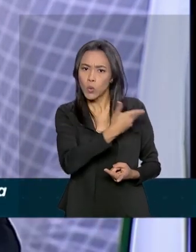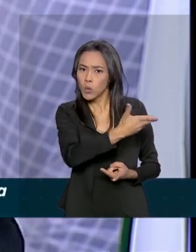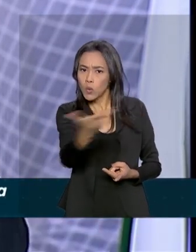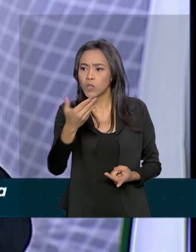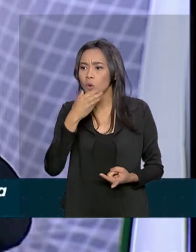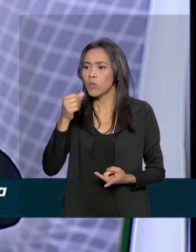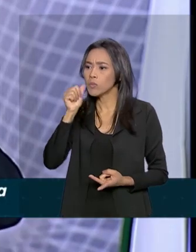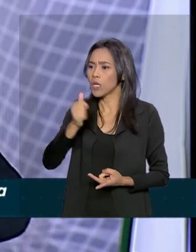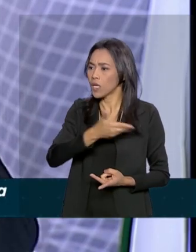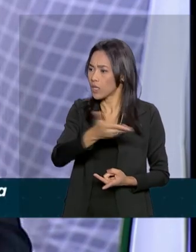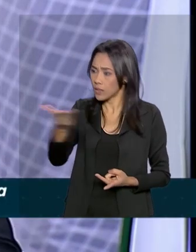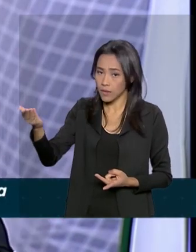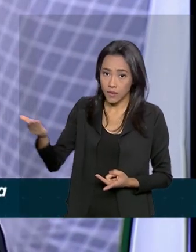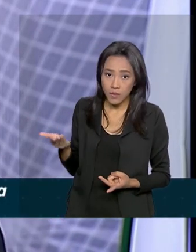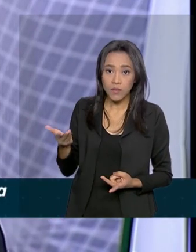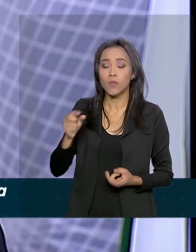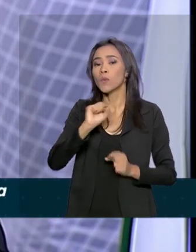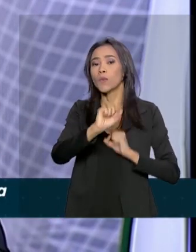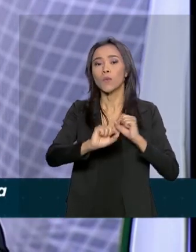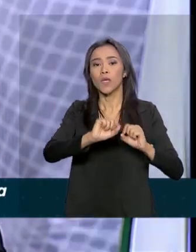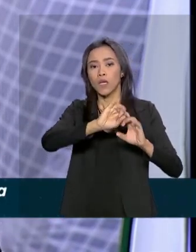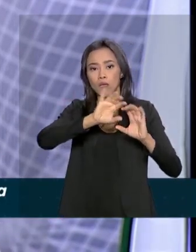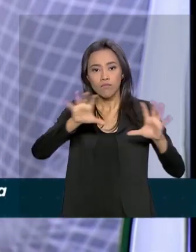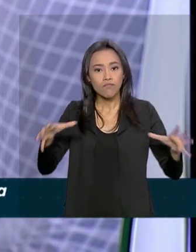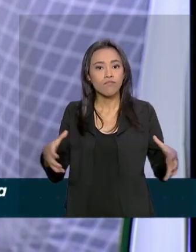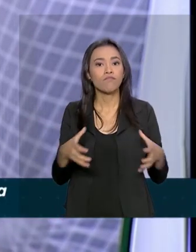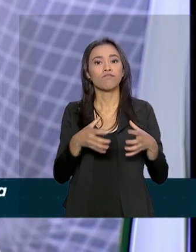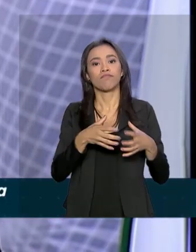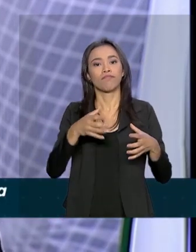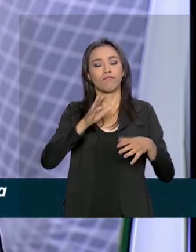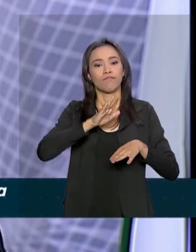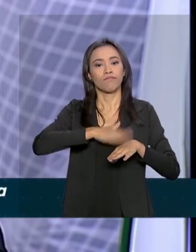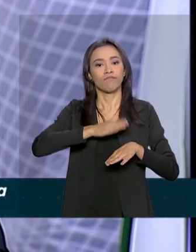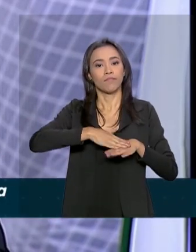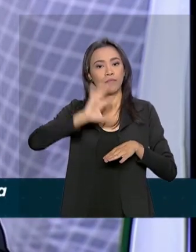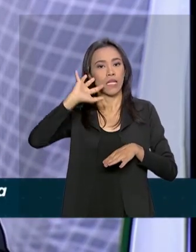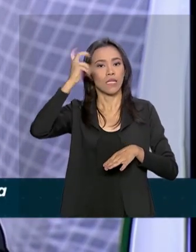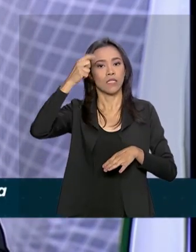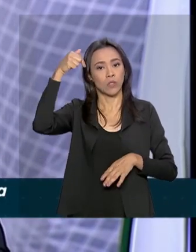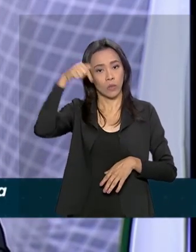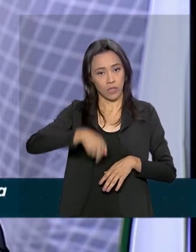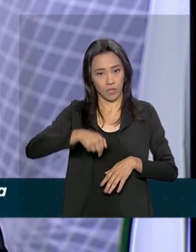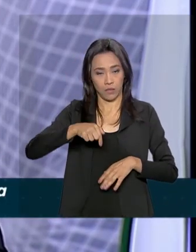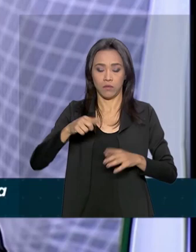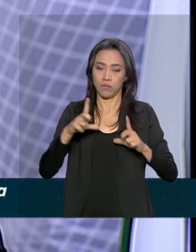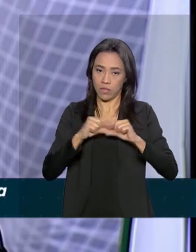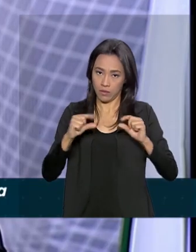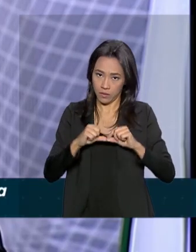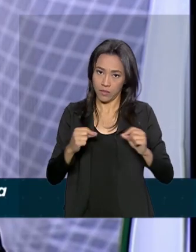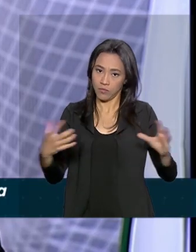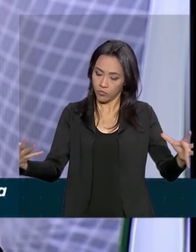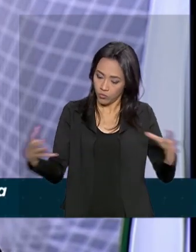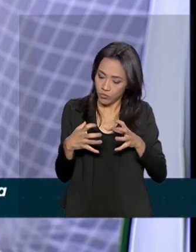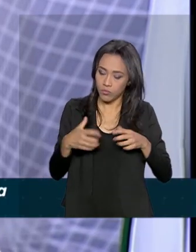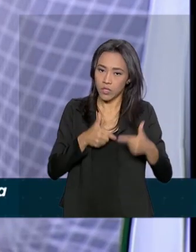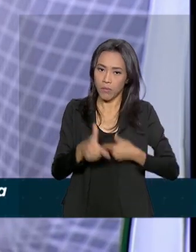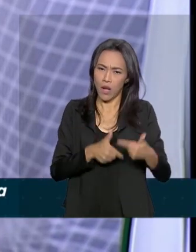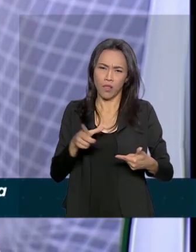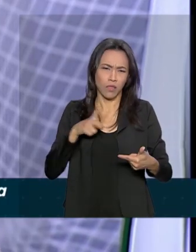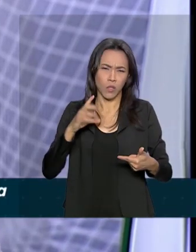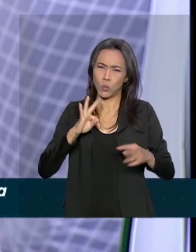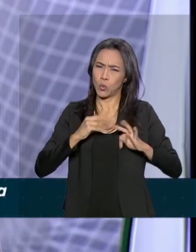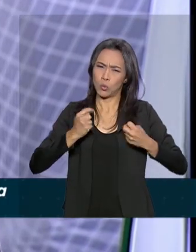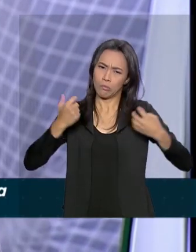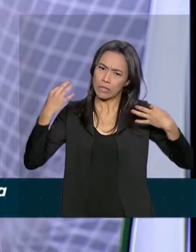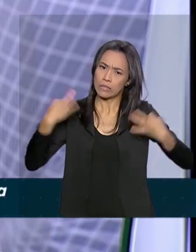nesse momento, nas decisões aqui tomadas em Brasília. Temos tudo para dar certo, com o que Deus nos